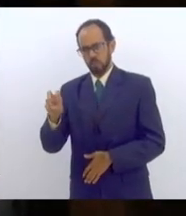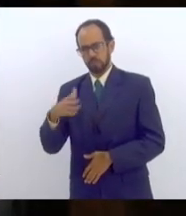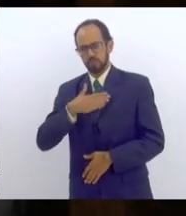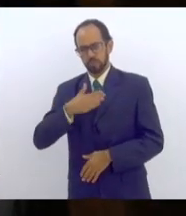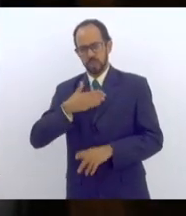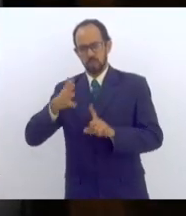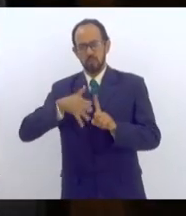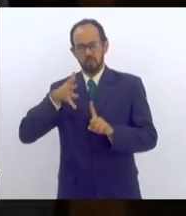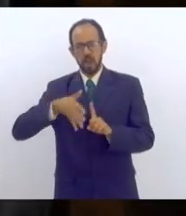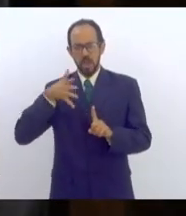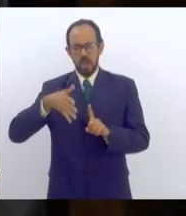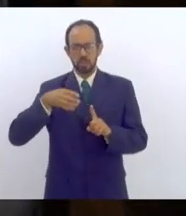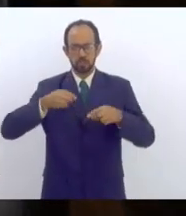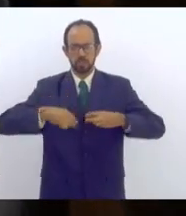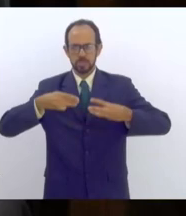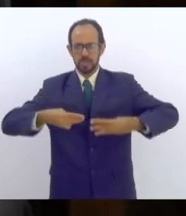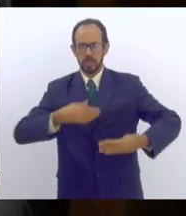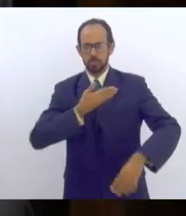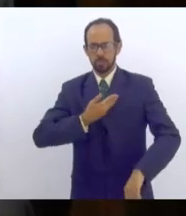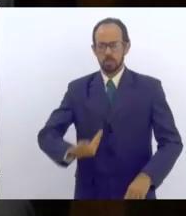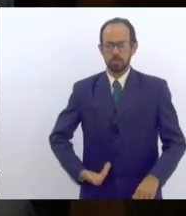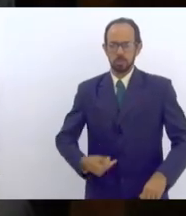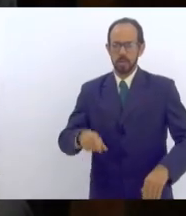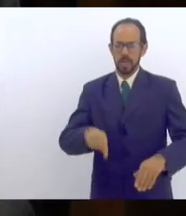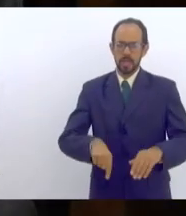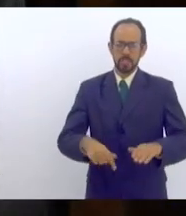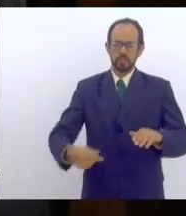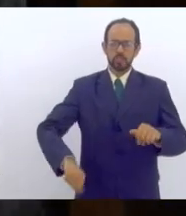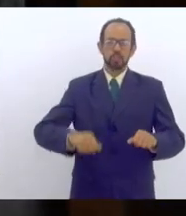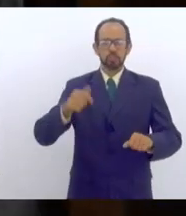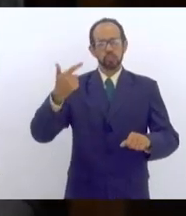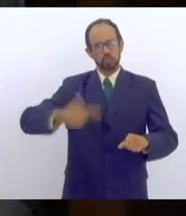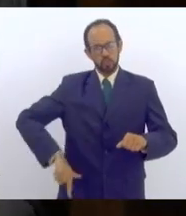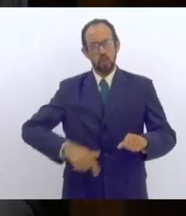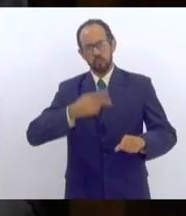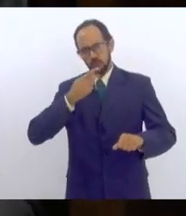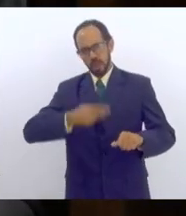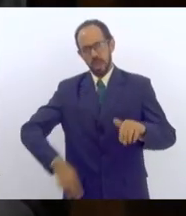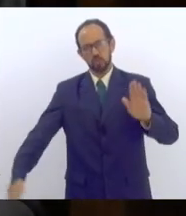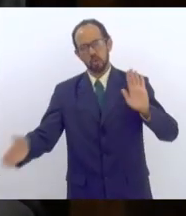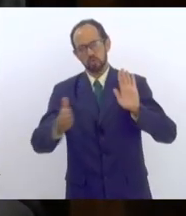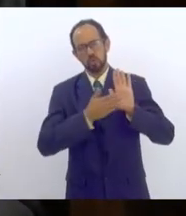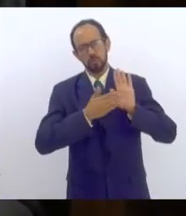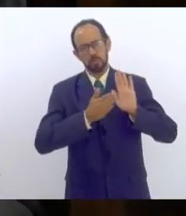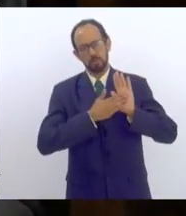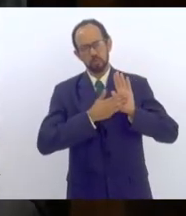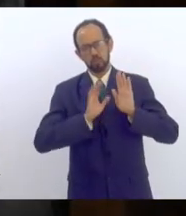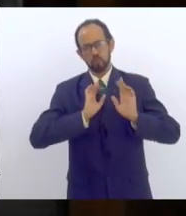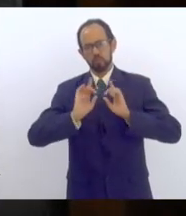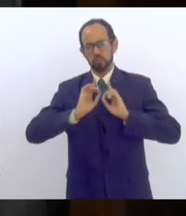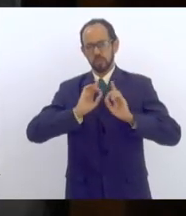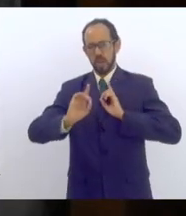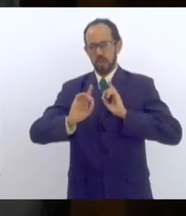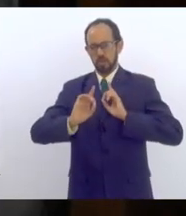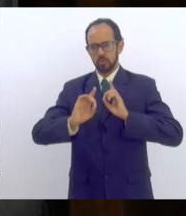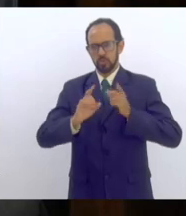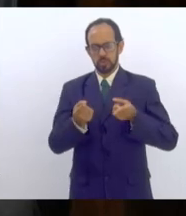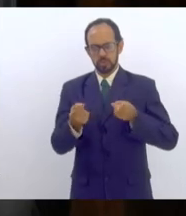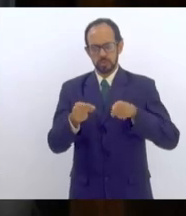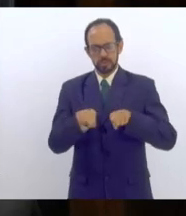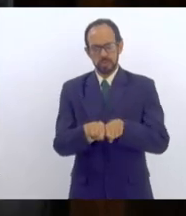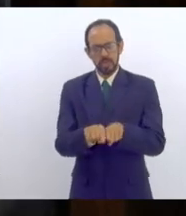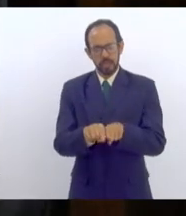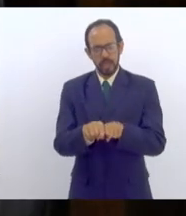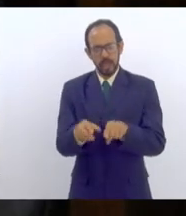Ministério Público, é de reafirmar o nosso compromisso, o compromisso do diálogo, o compromisso de estreitar as relações do